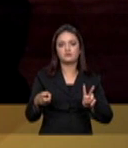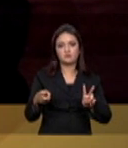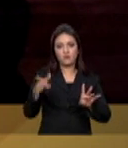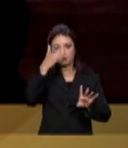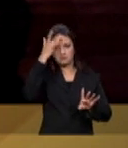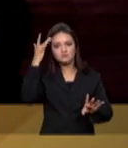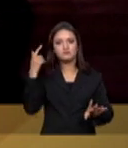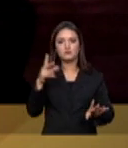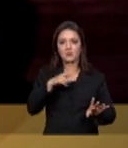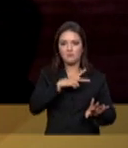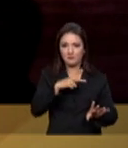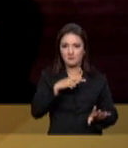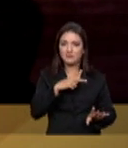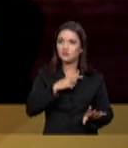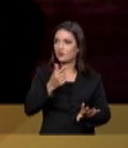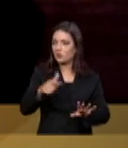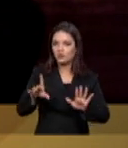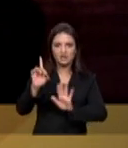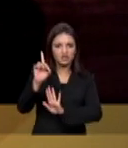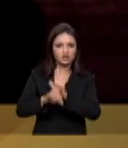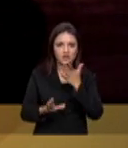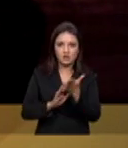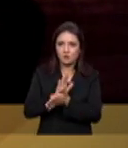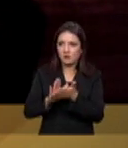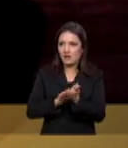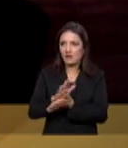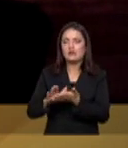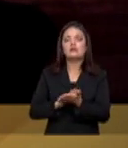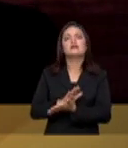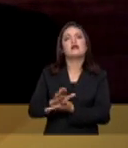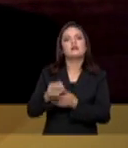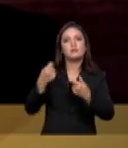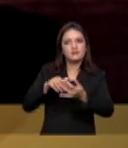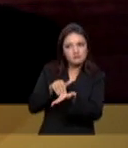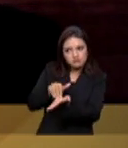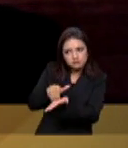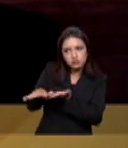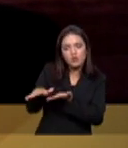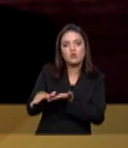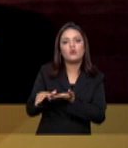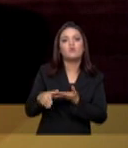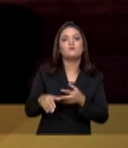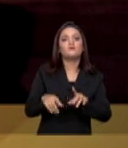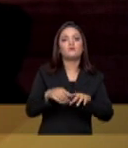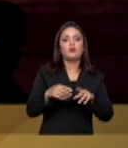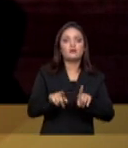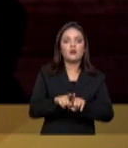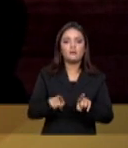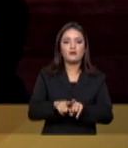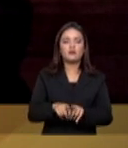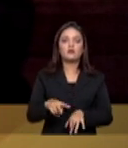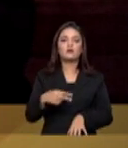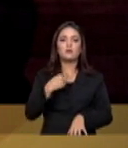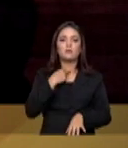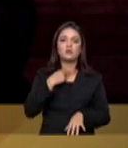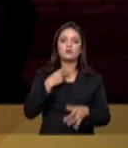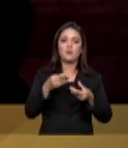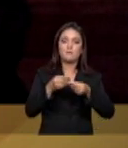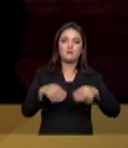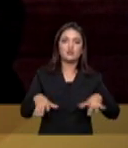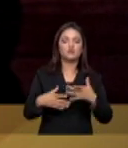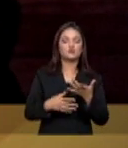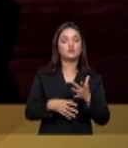marcada retenção pela terra nua ou prejuízo ao exercício